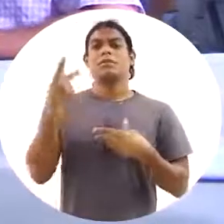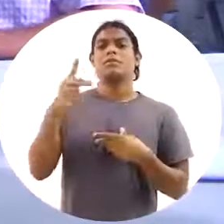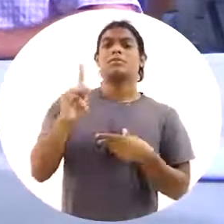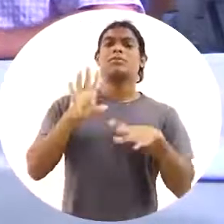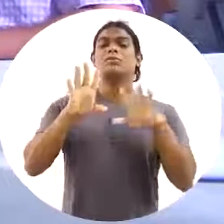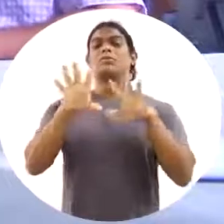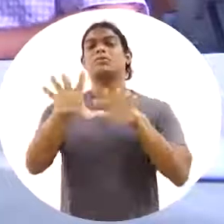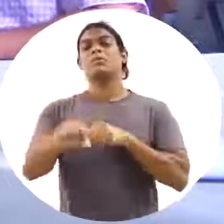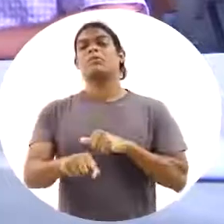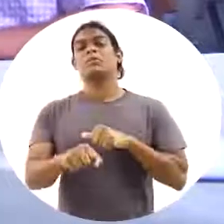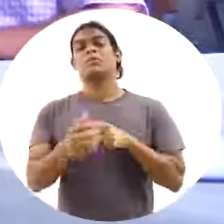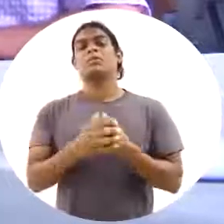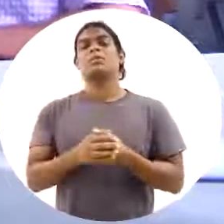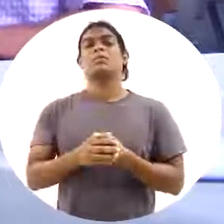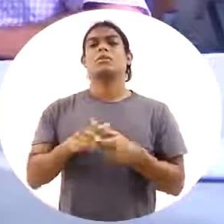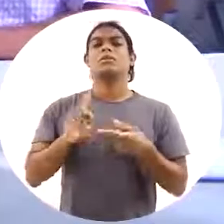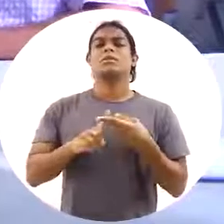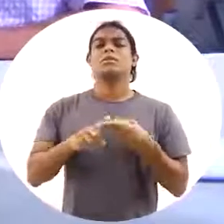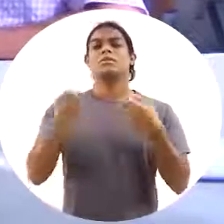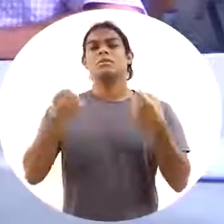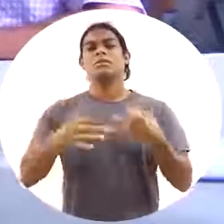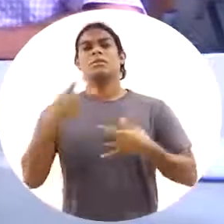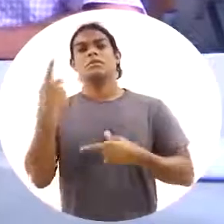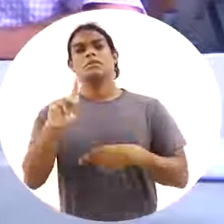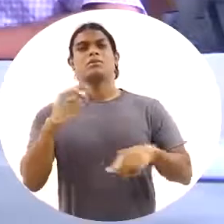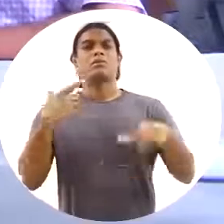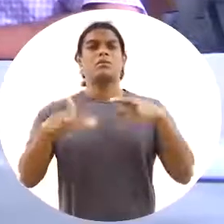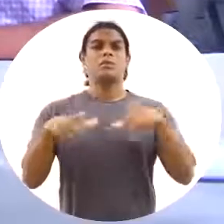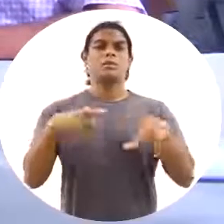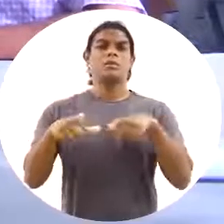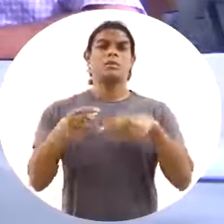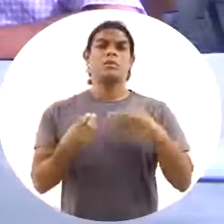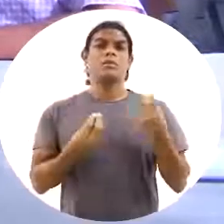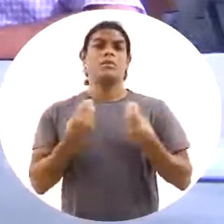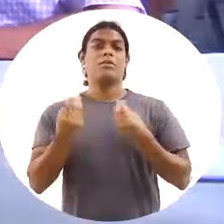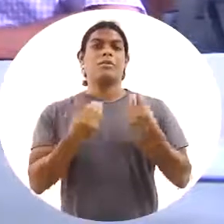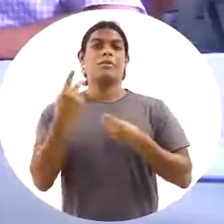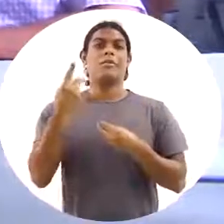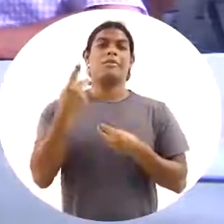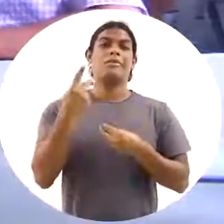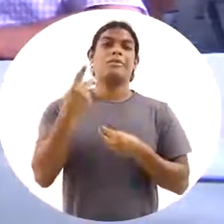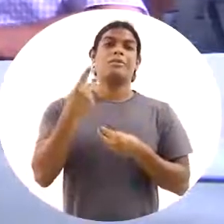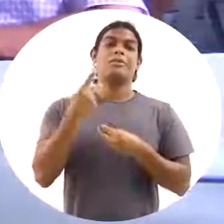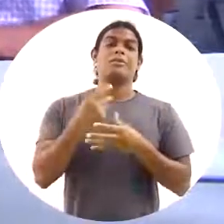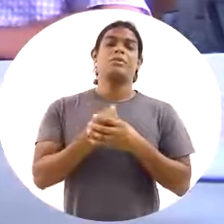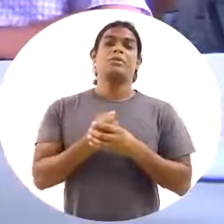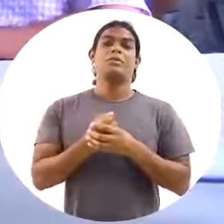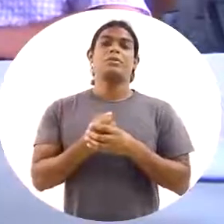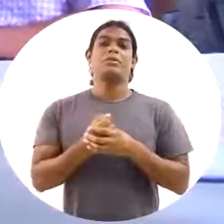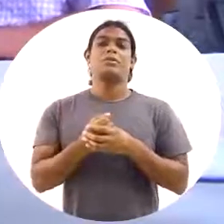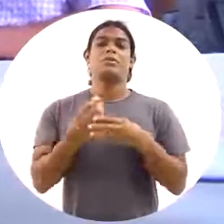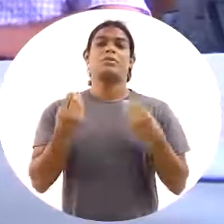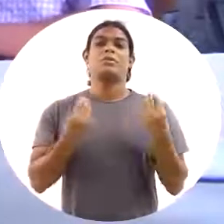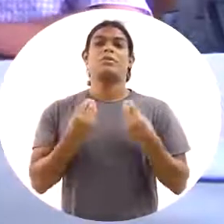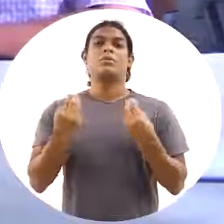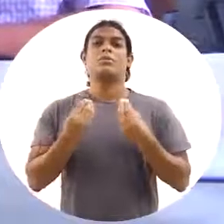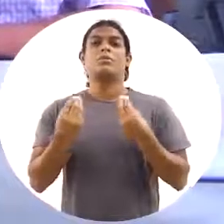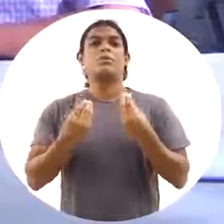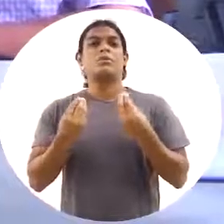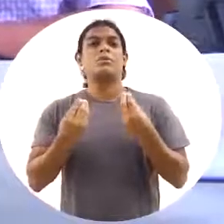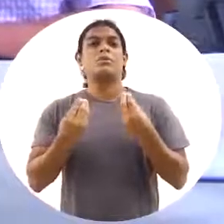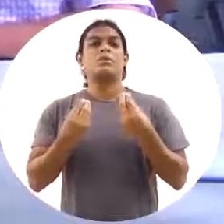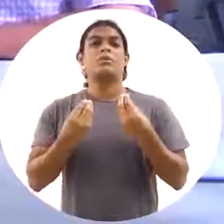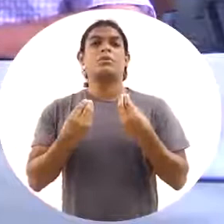tua formação, bem brevemente, assim, falar do teu trabalho, como é que tu, né, como você trabalha no teu escritório, como